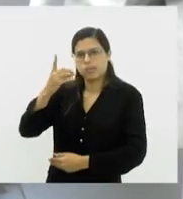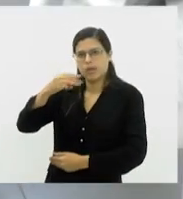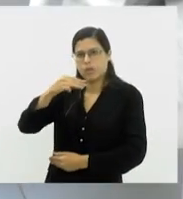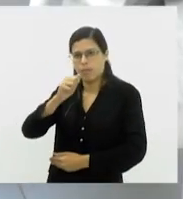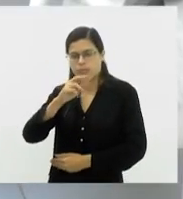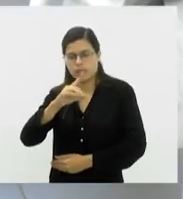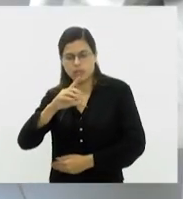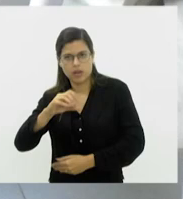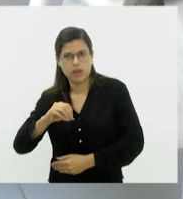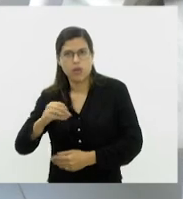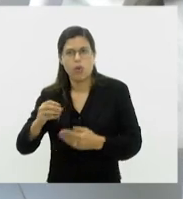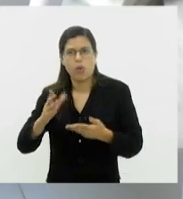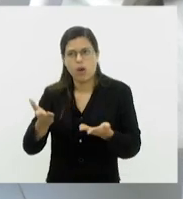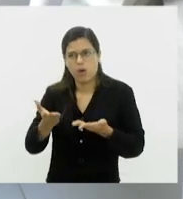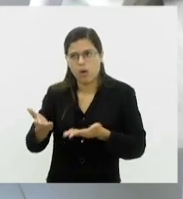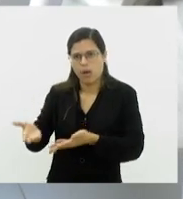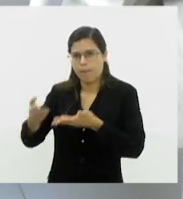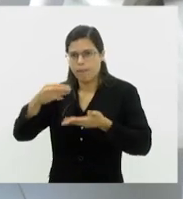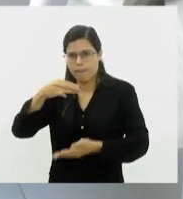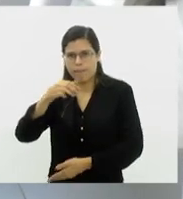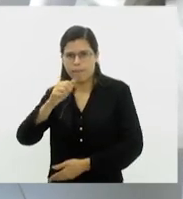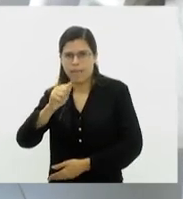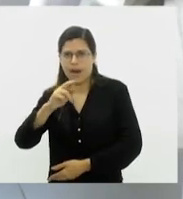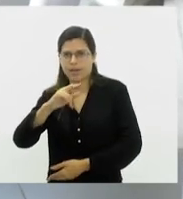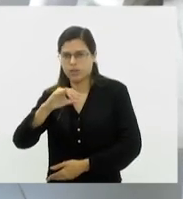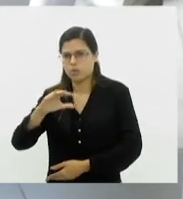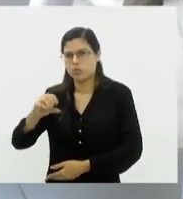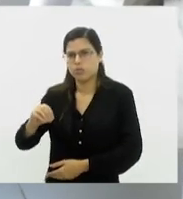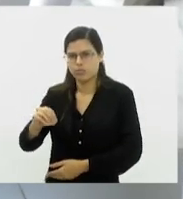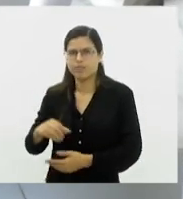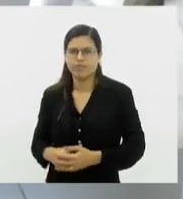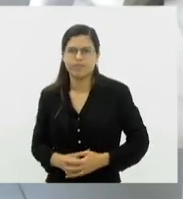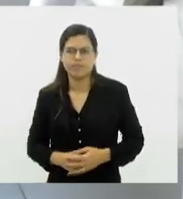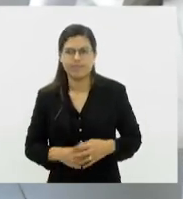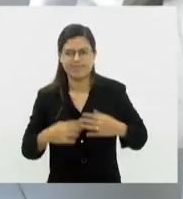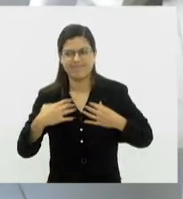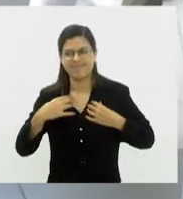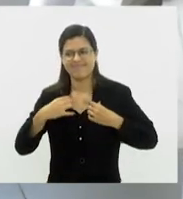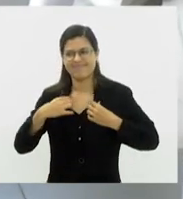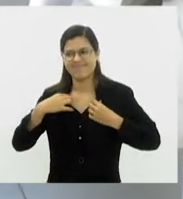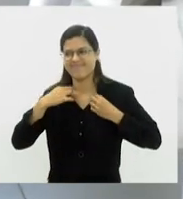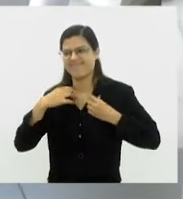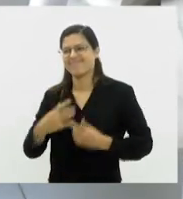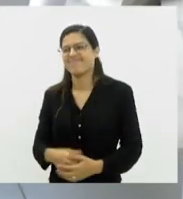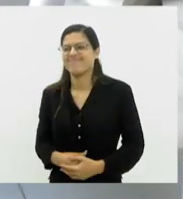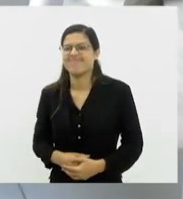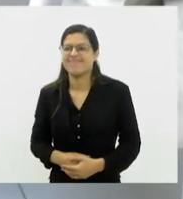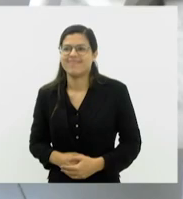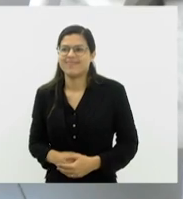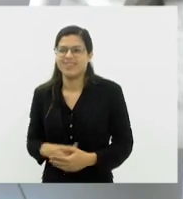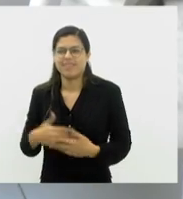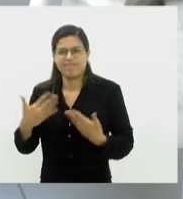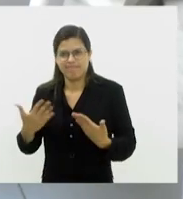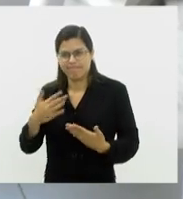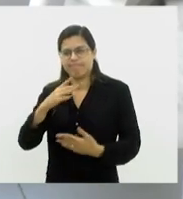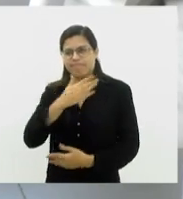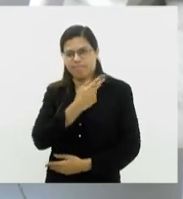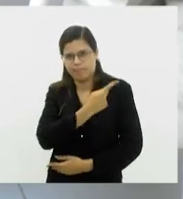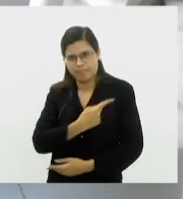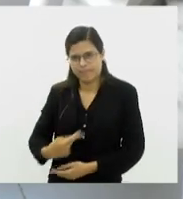o deputado Márcio Gualberto para proferir o seu voto senhora Presidente demais membros